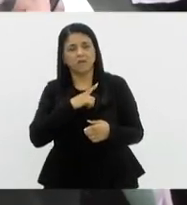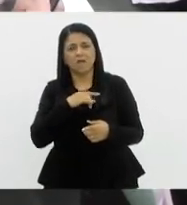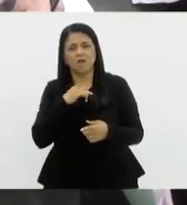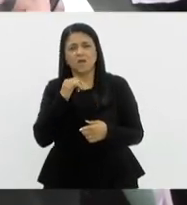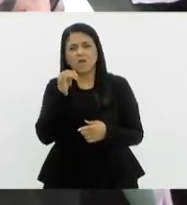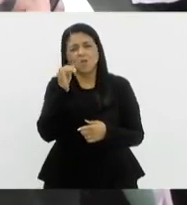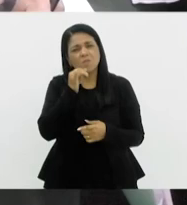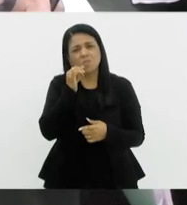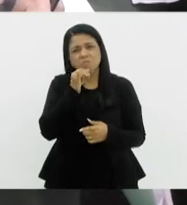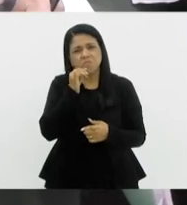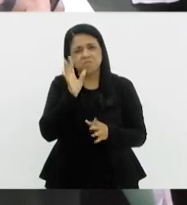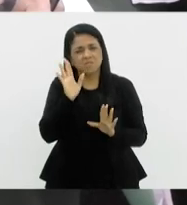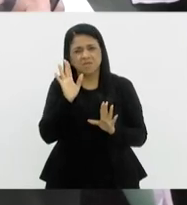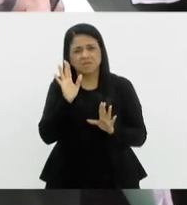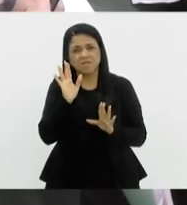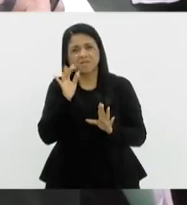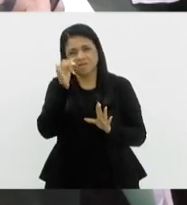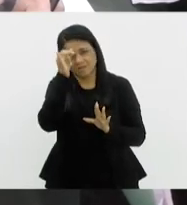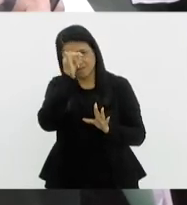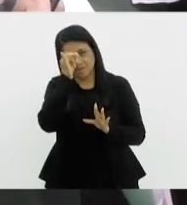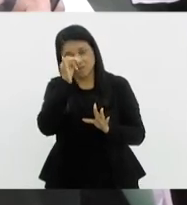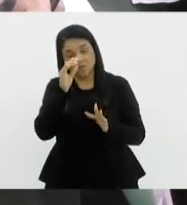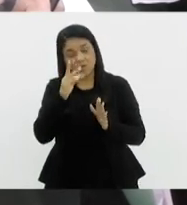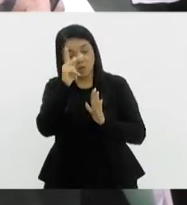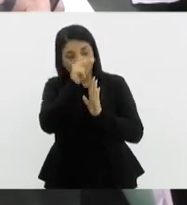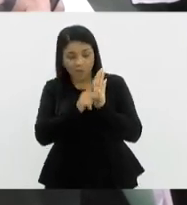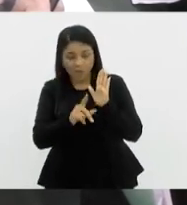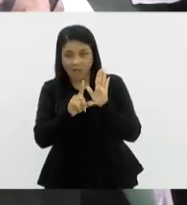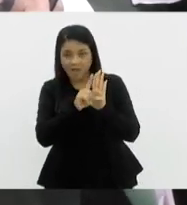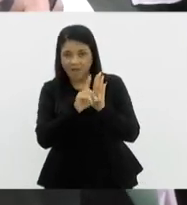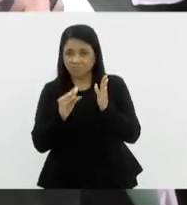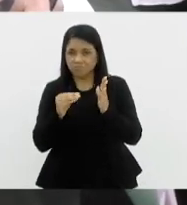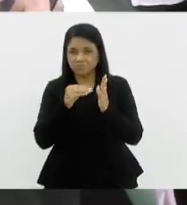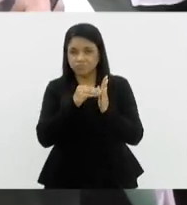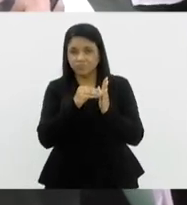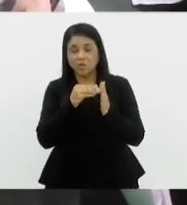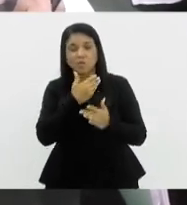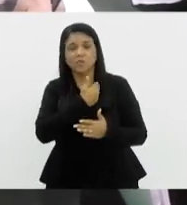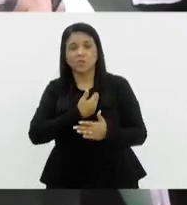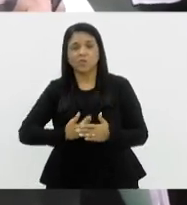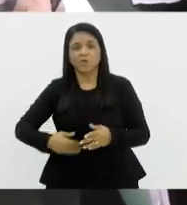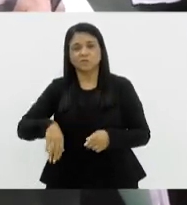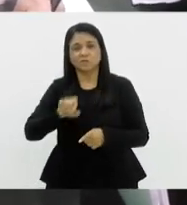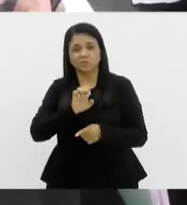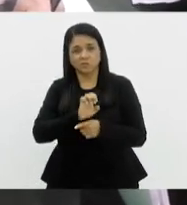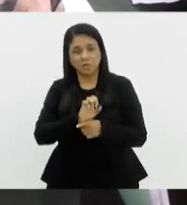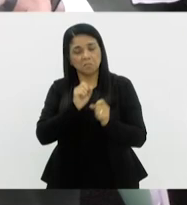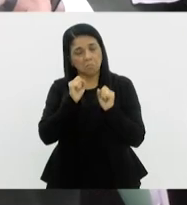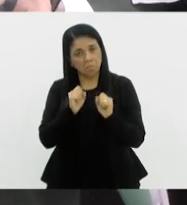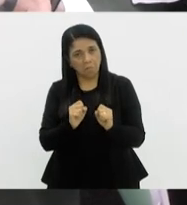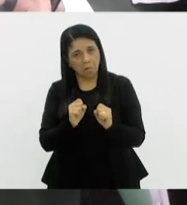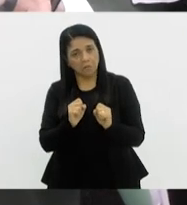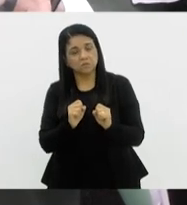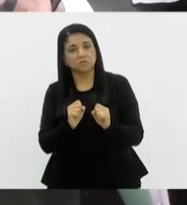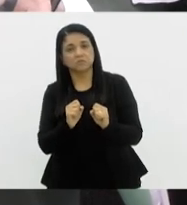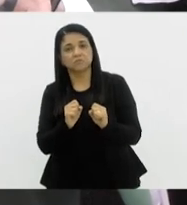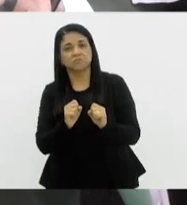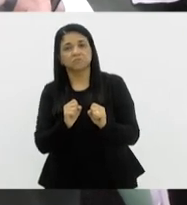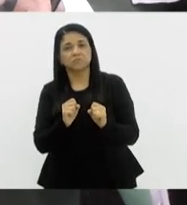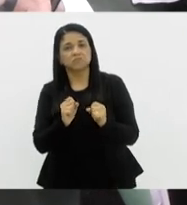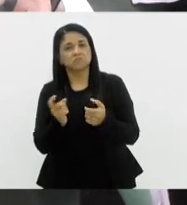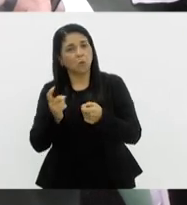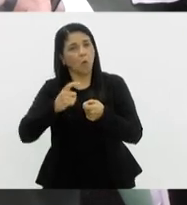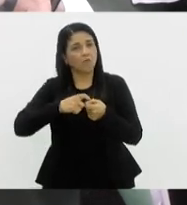bobagem que a gente faz botar nos projetos de lei que o governo do Estado poderá afirmar ou deverá afirmar convênio,